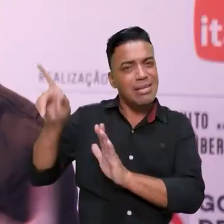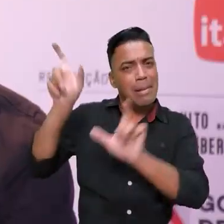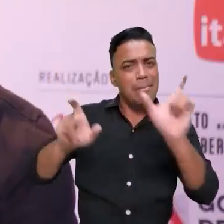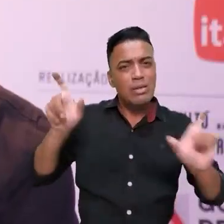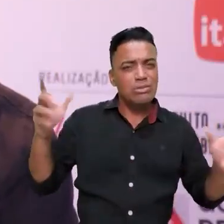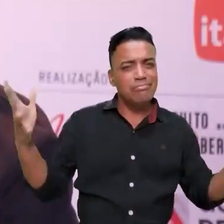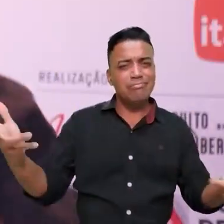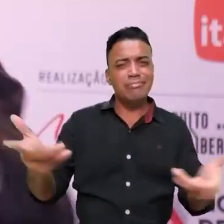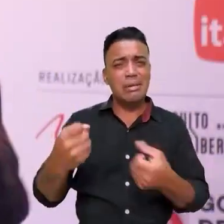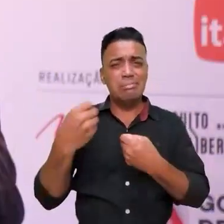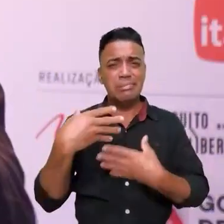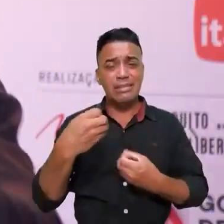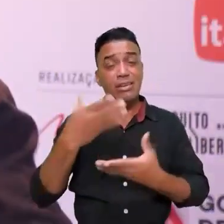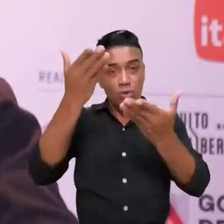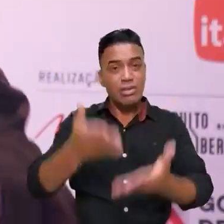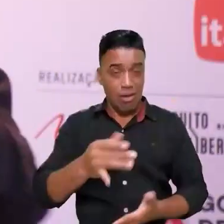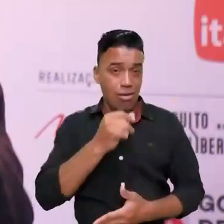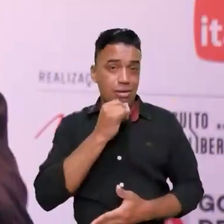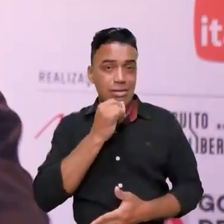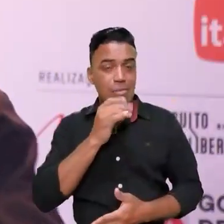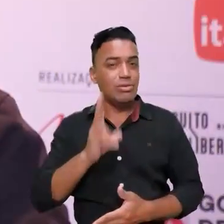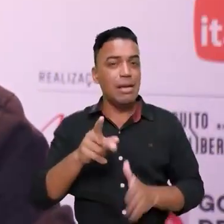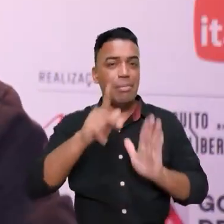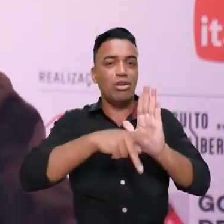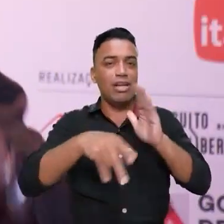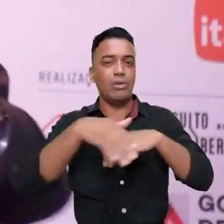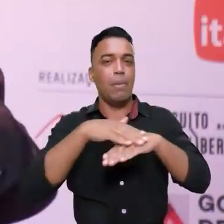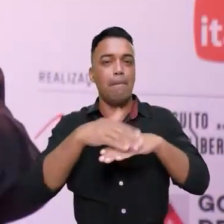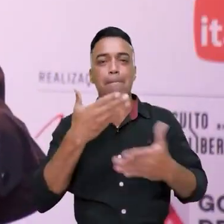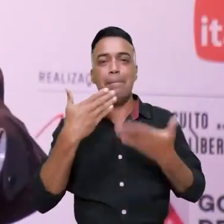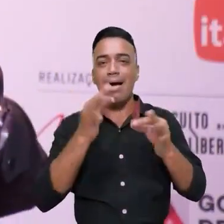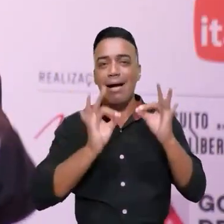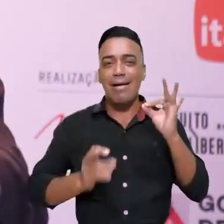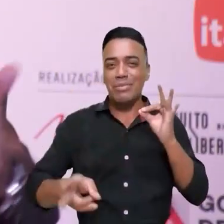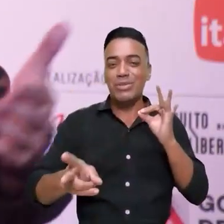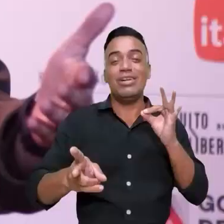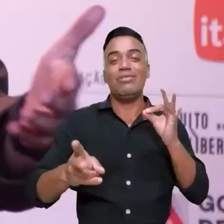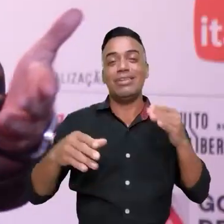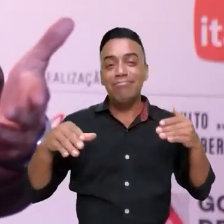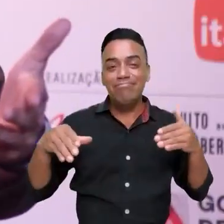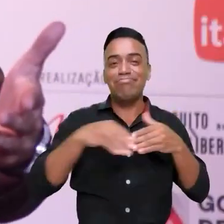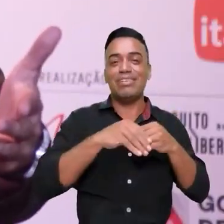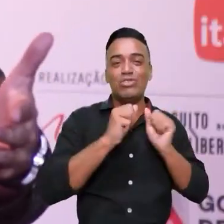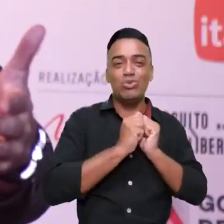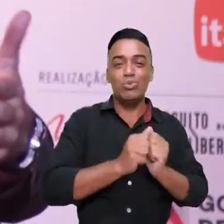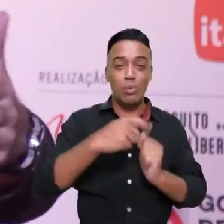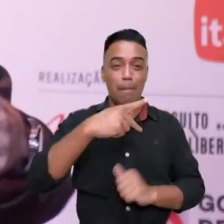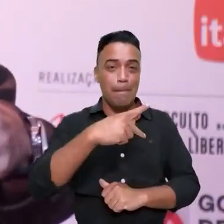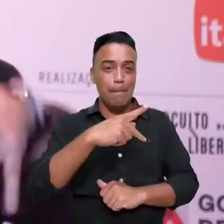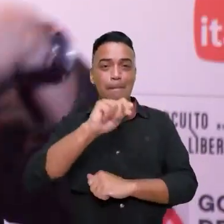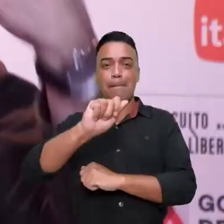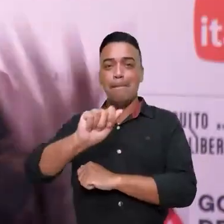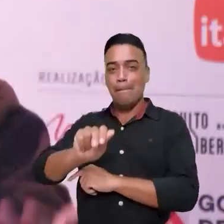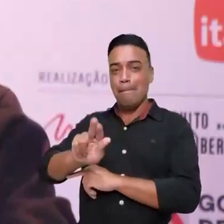incríveis que me ensinam muito sempre. Você, por exemplo, com Sempre um Papo, você quando, né, me deu a mão junto da Paulinha para a